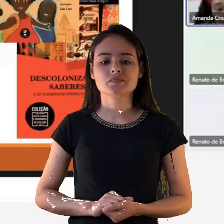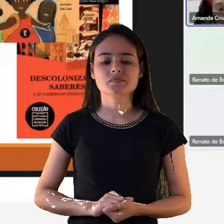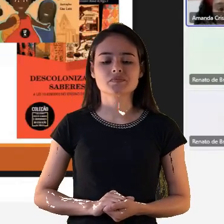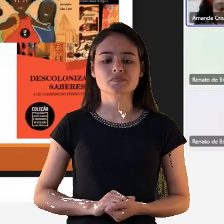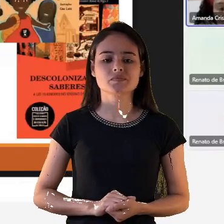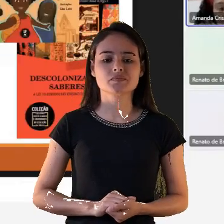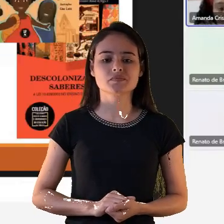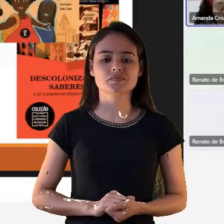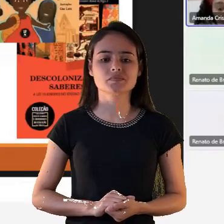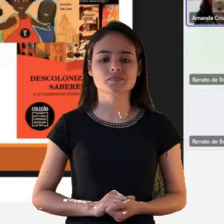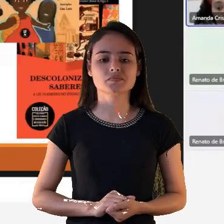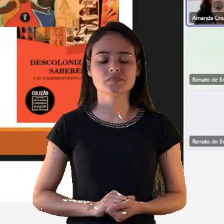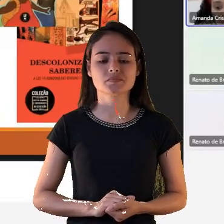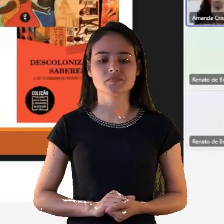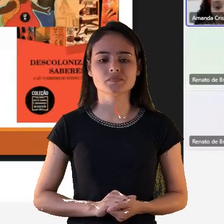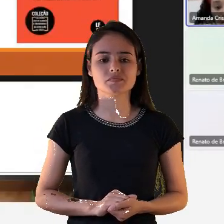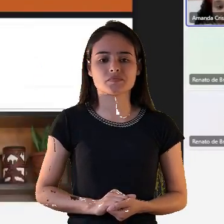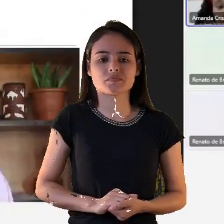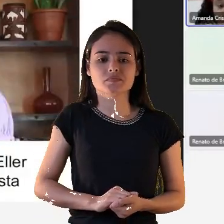passar.